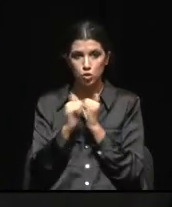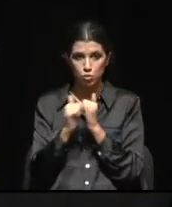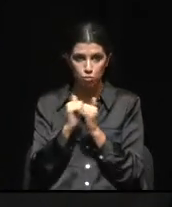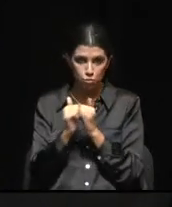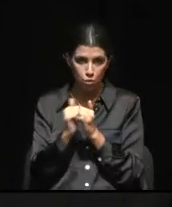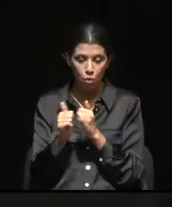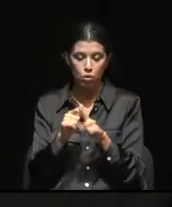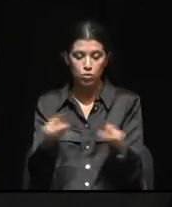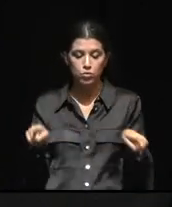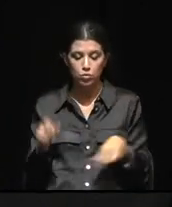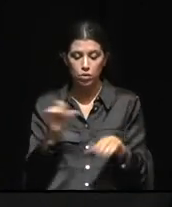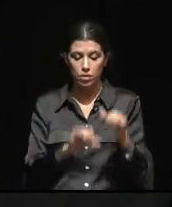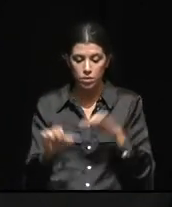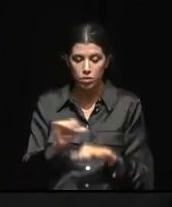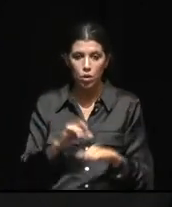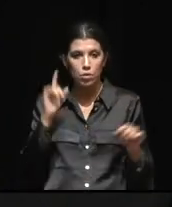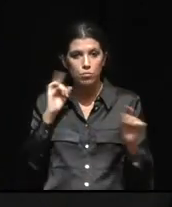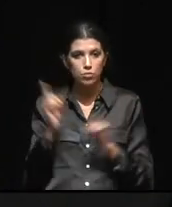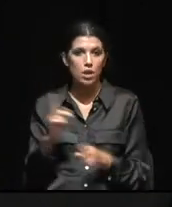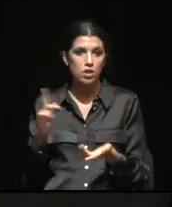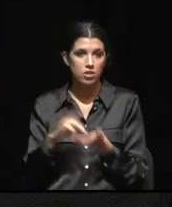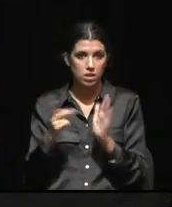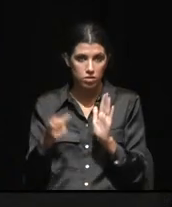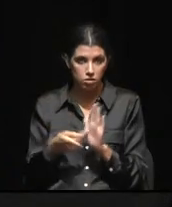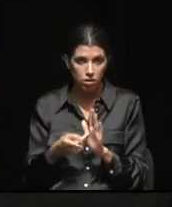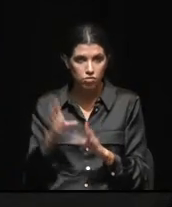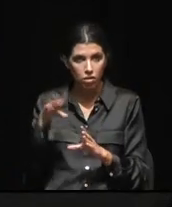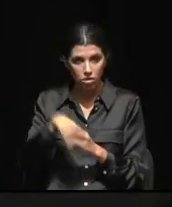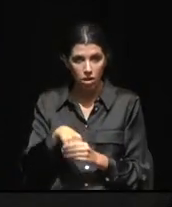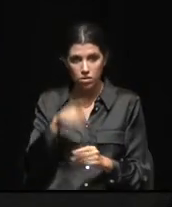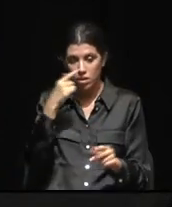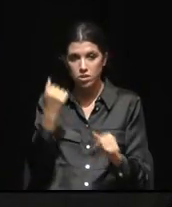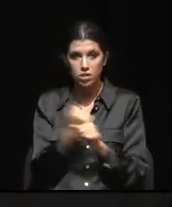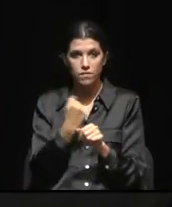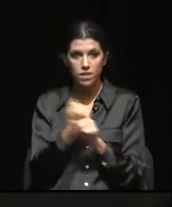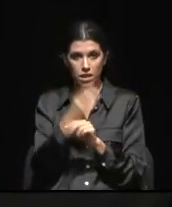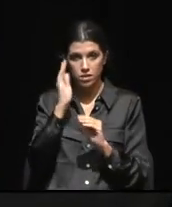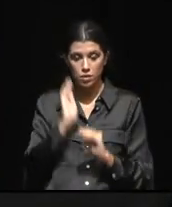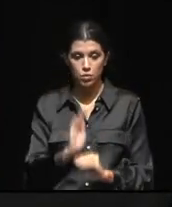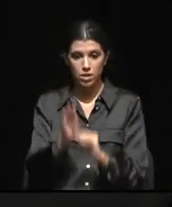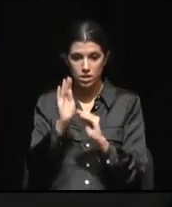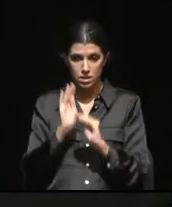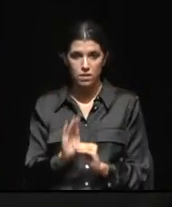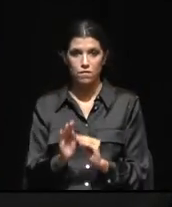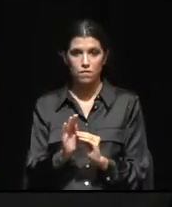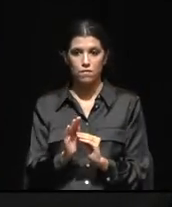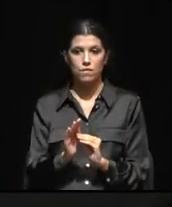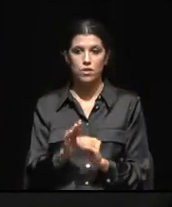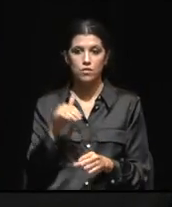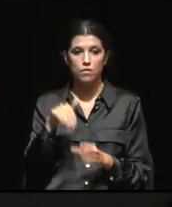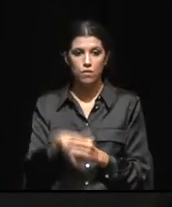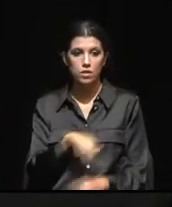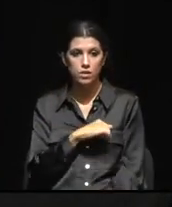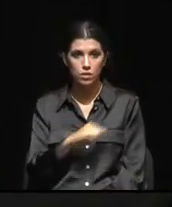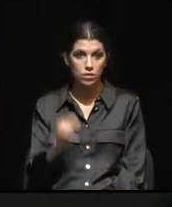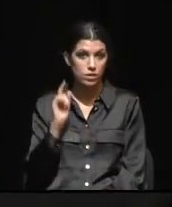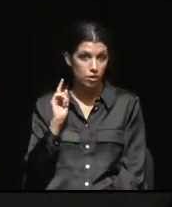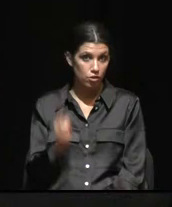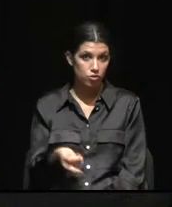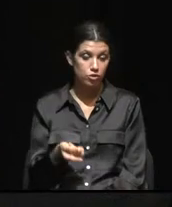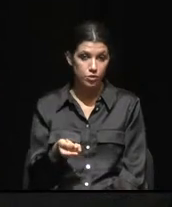laboratoriais musicais e tecnológicos utilizados na realização das atividades educativas quem Vota